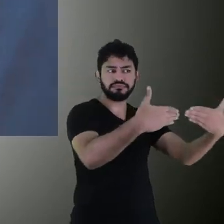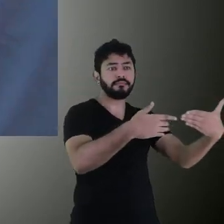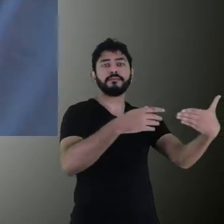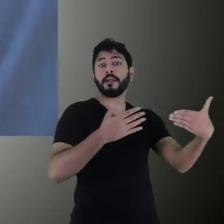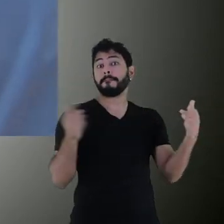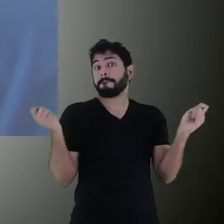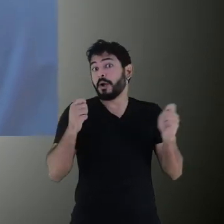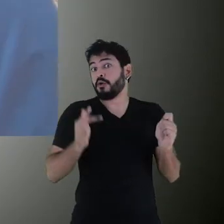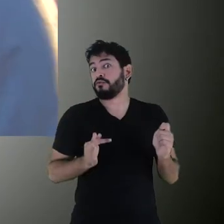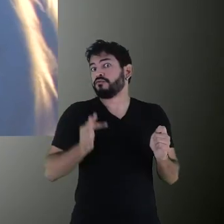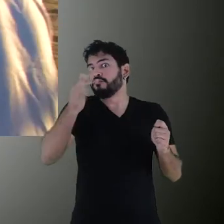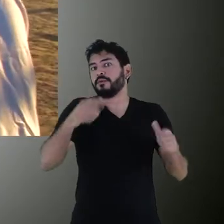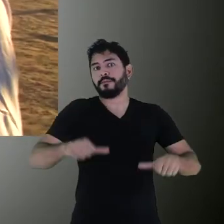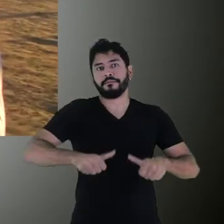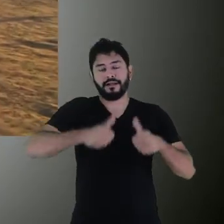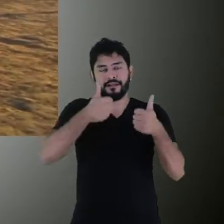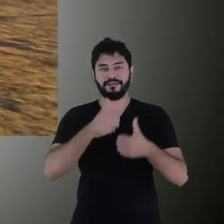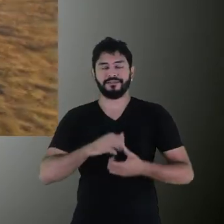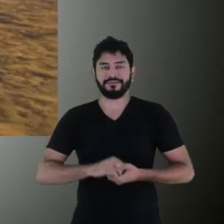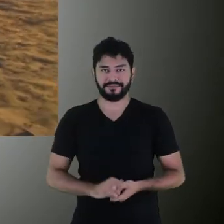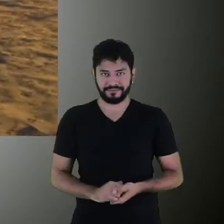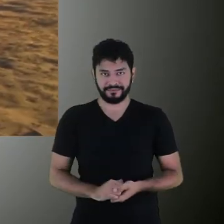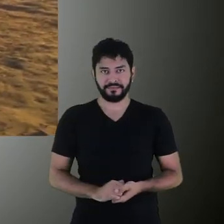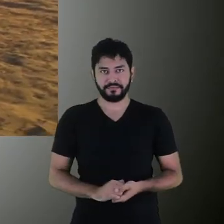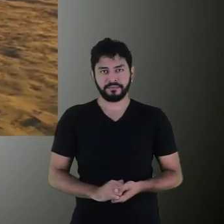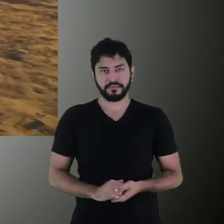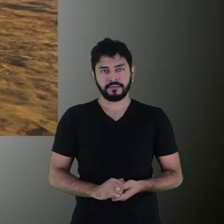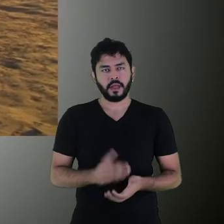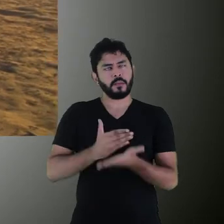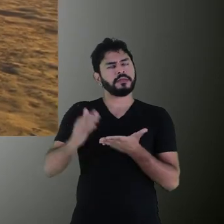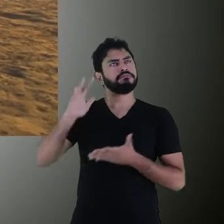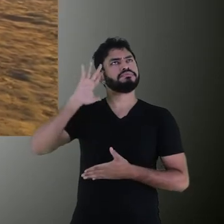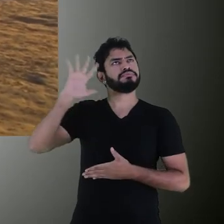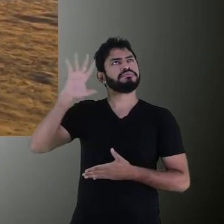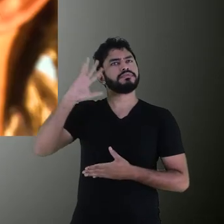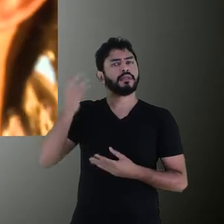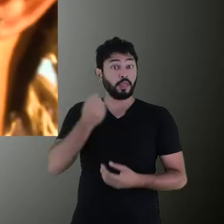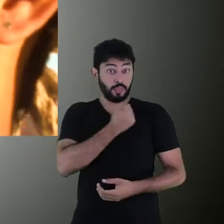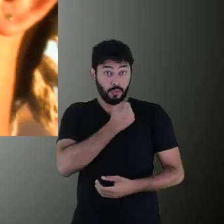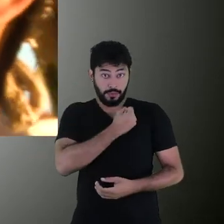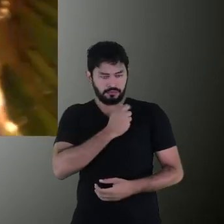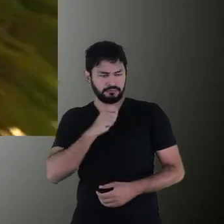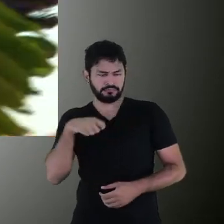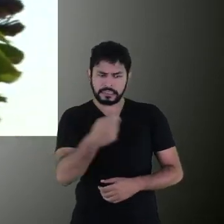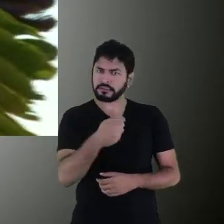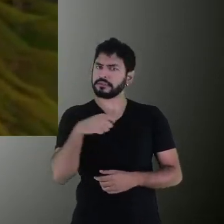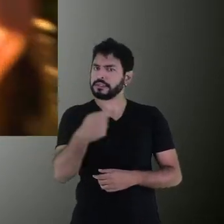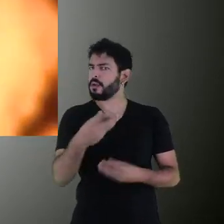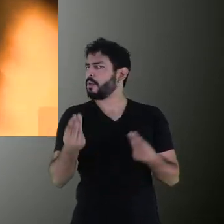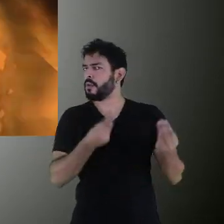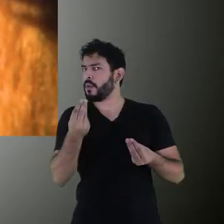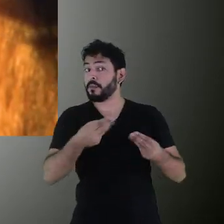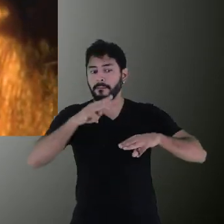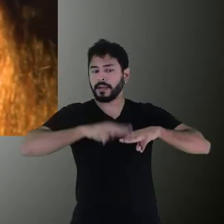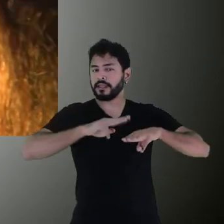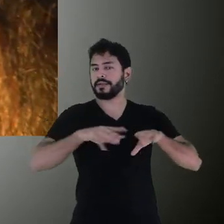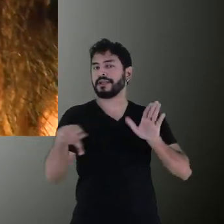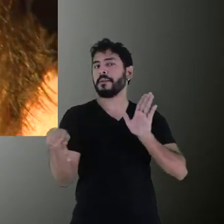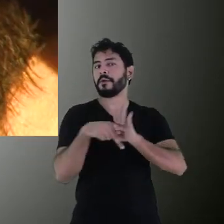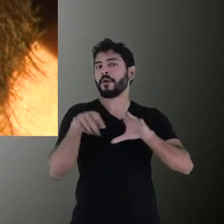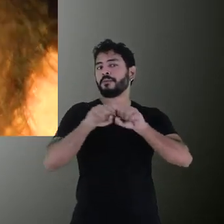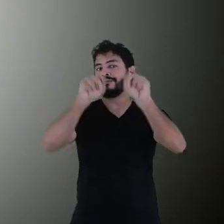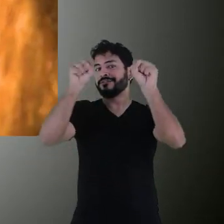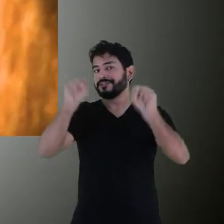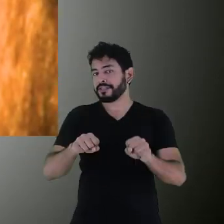minha comunidade, aonde eu pertenço, qual vai ser a minha semente que eu vou plantar. Comecei a pensar, né, sobre como seria